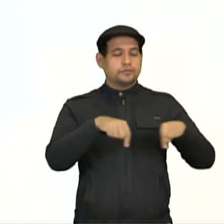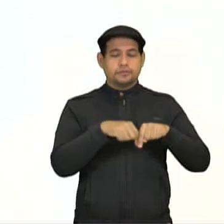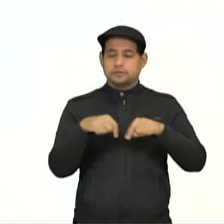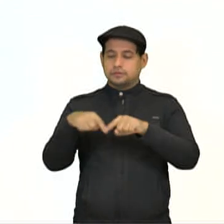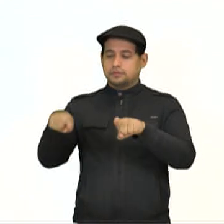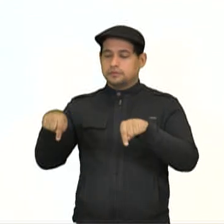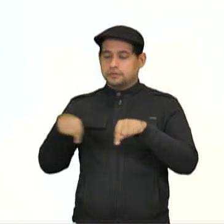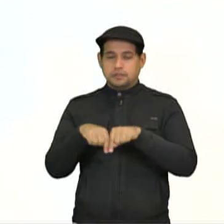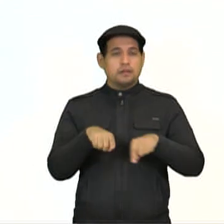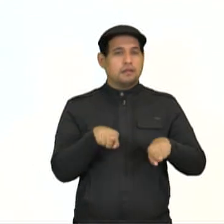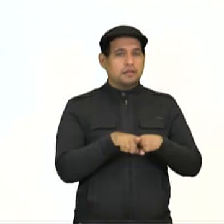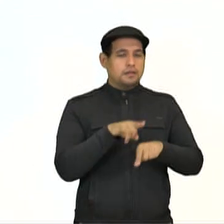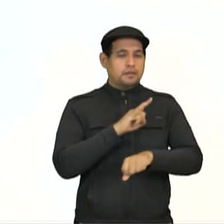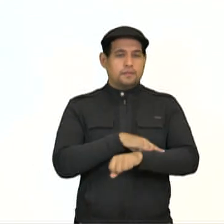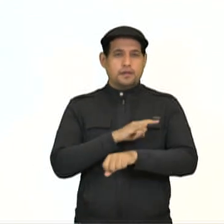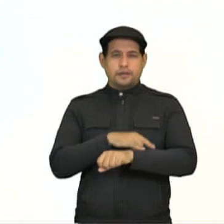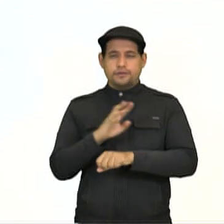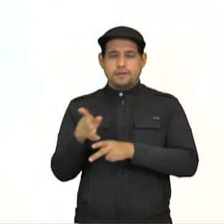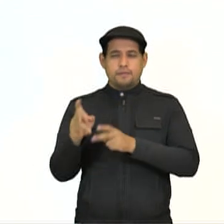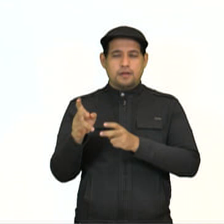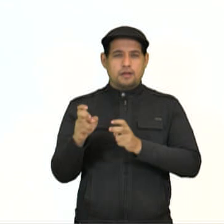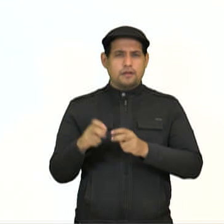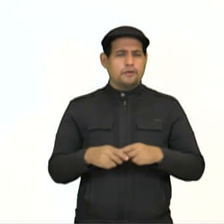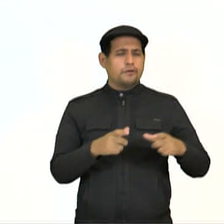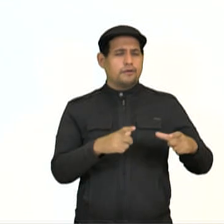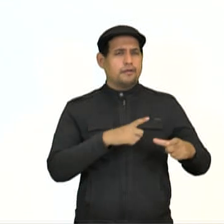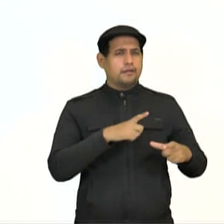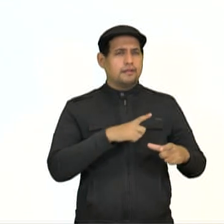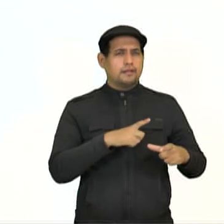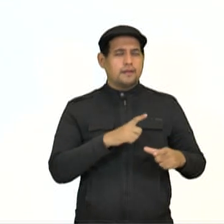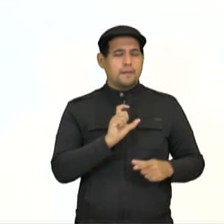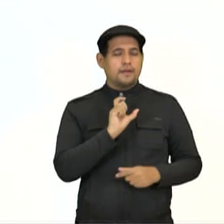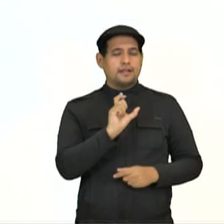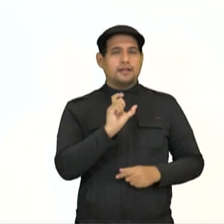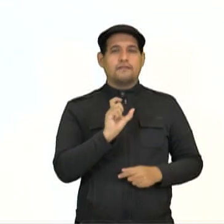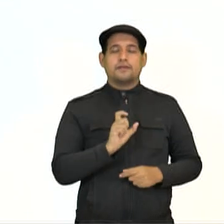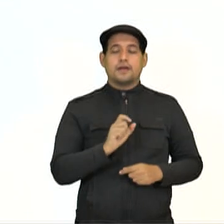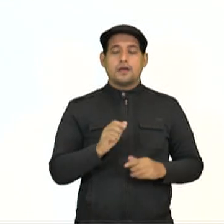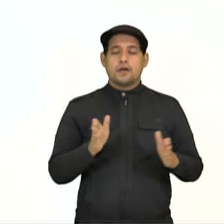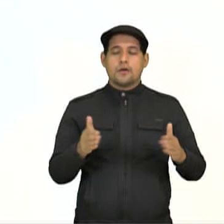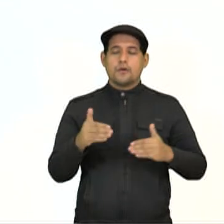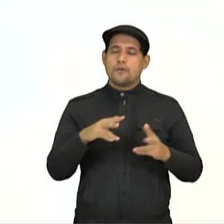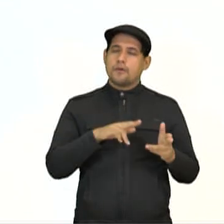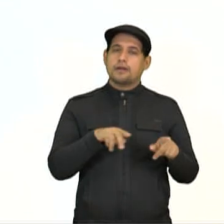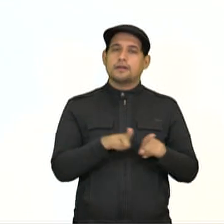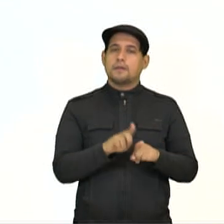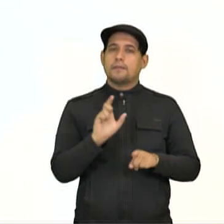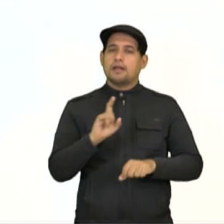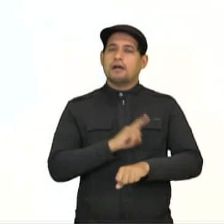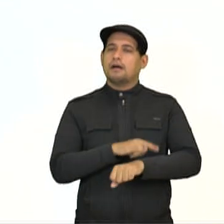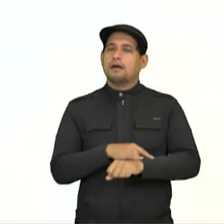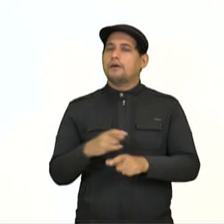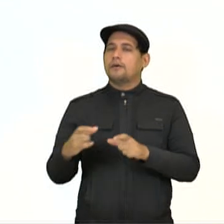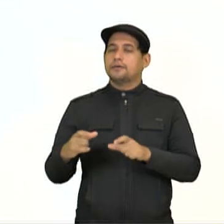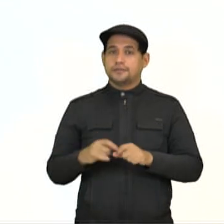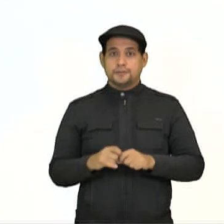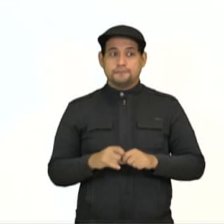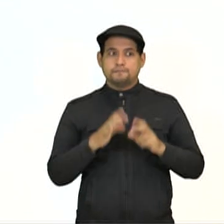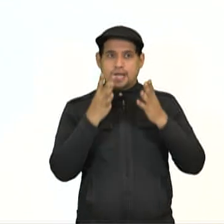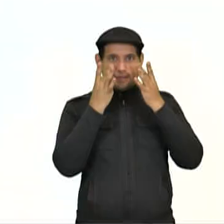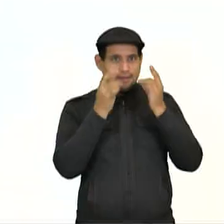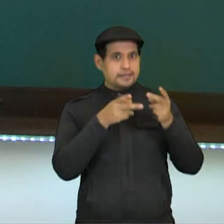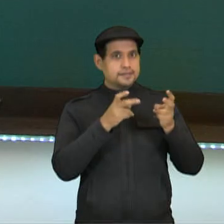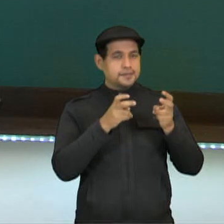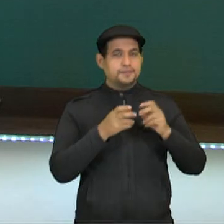banheiros. Você conseguiu identificar onde está a palavrinha quartos e a palavrinha banheiro? Então, olha